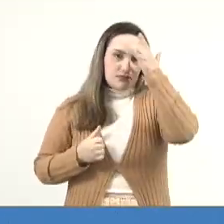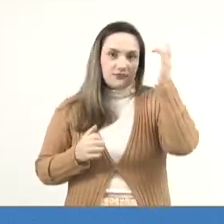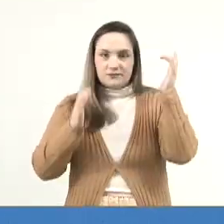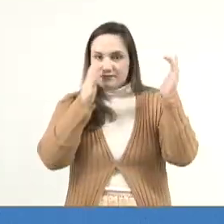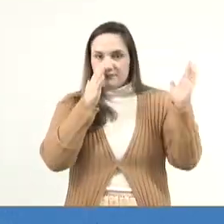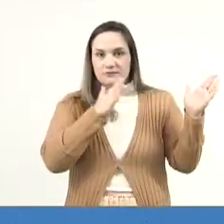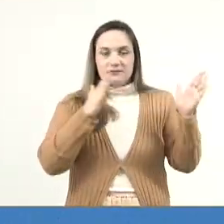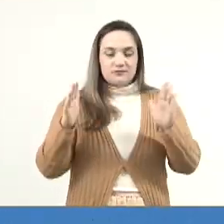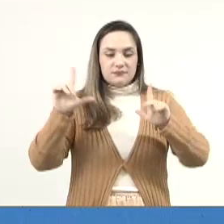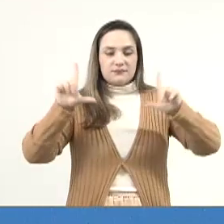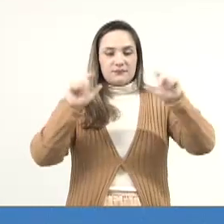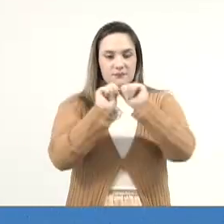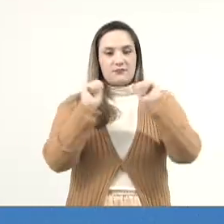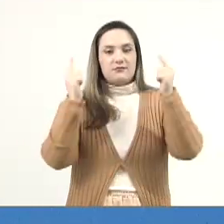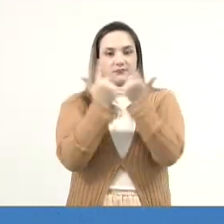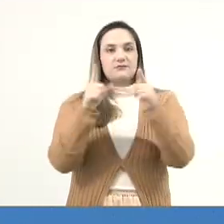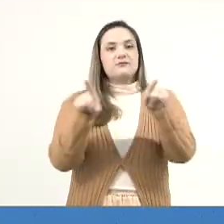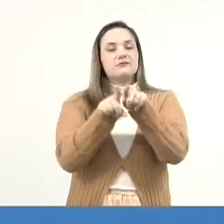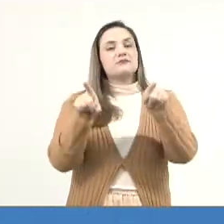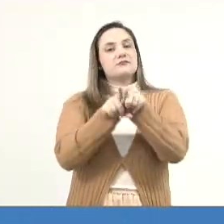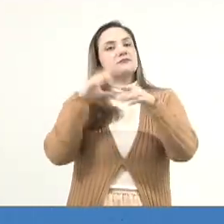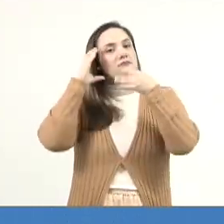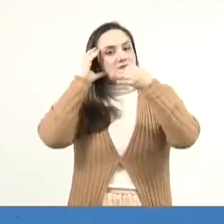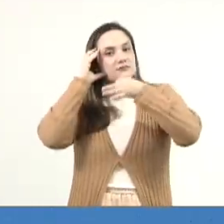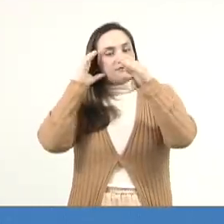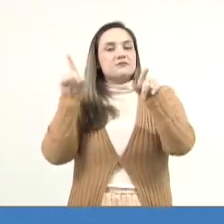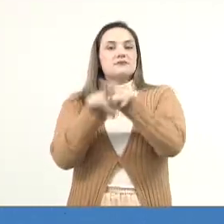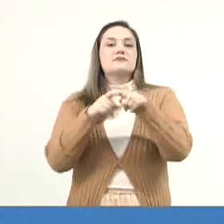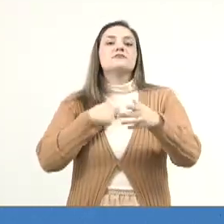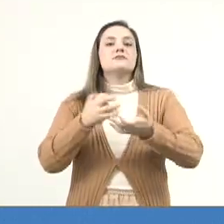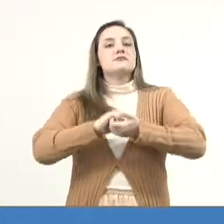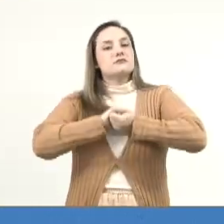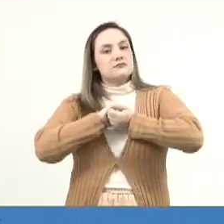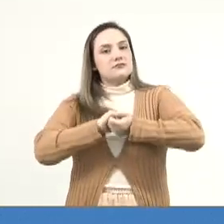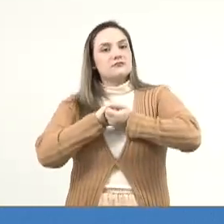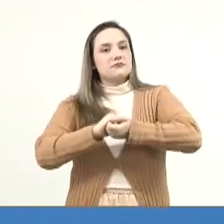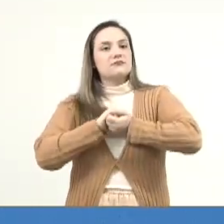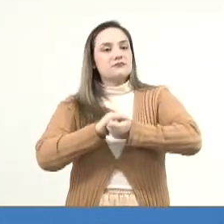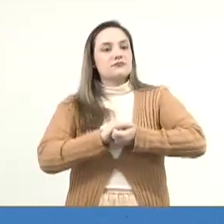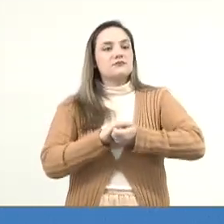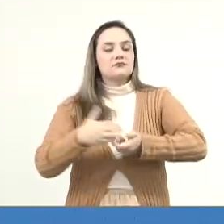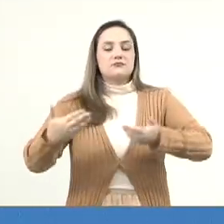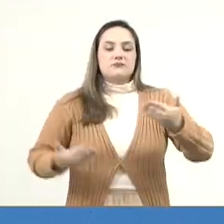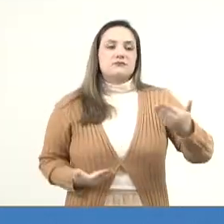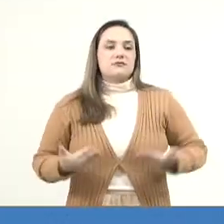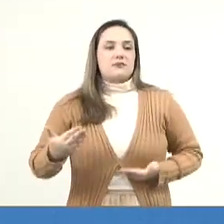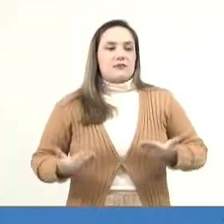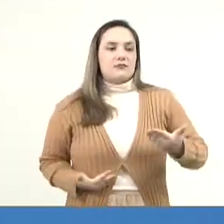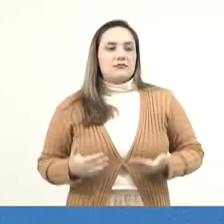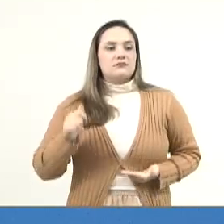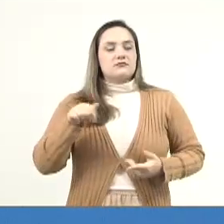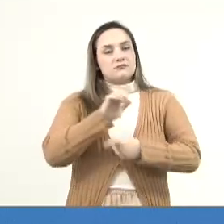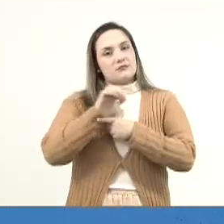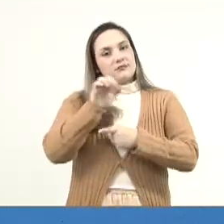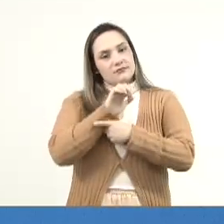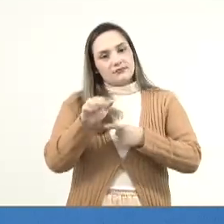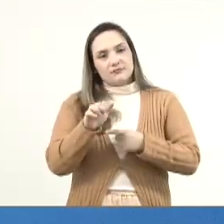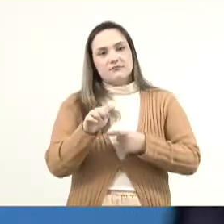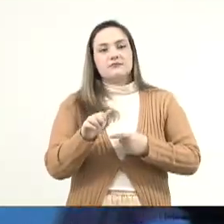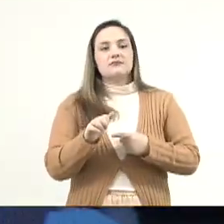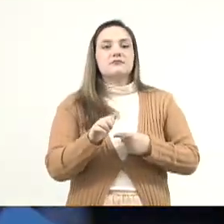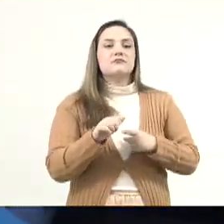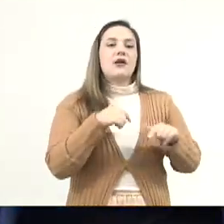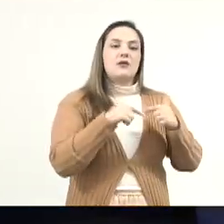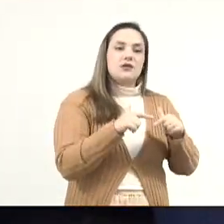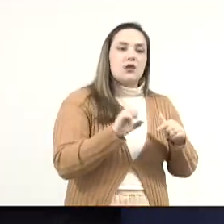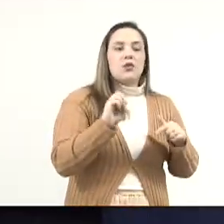assistem pela TV Assembleia rádio alemes também aqui saudar aqui os nossos servidores do Estado ativos e nativos que se